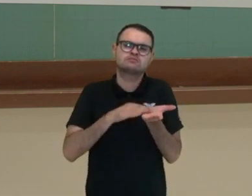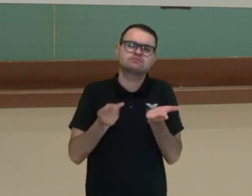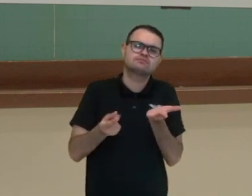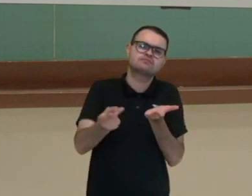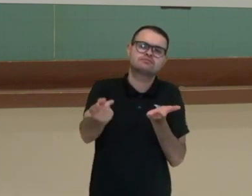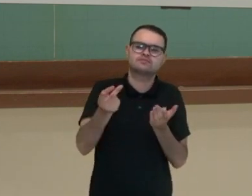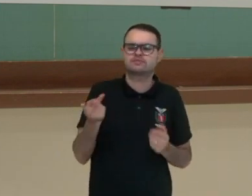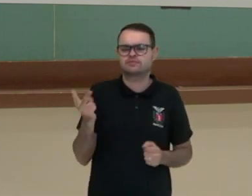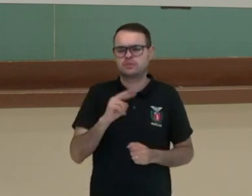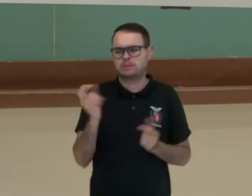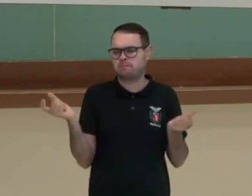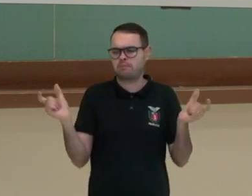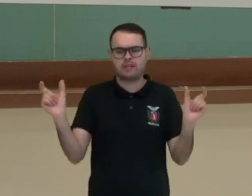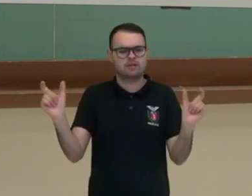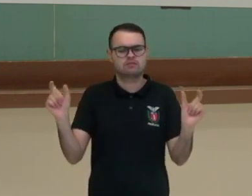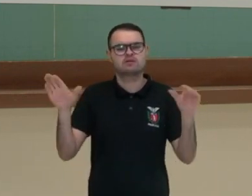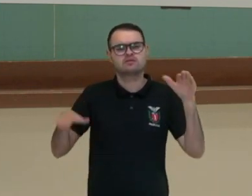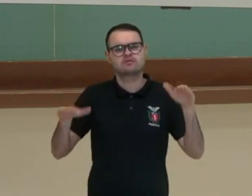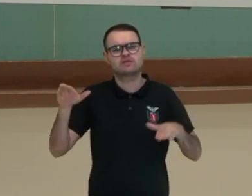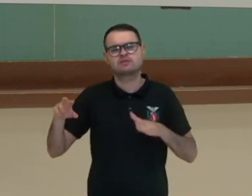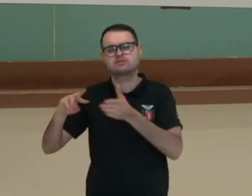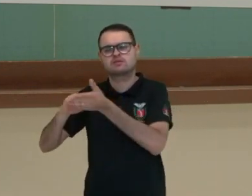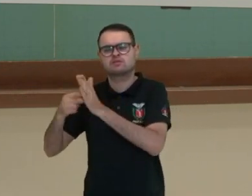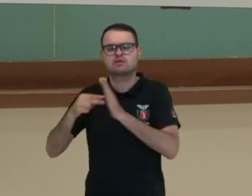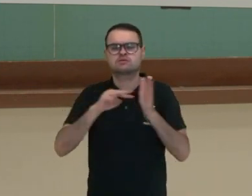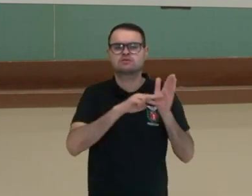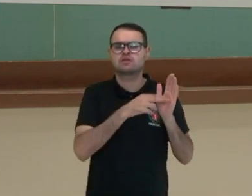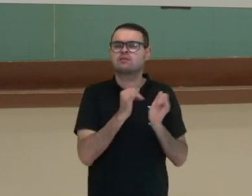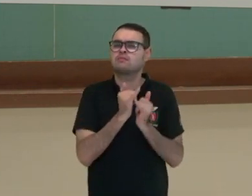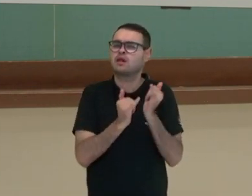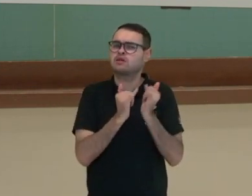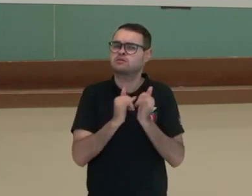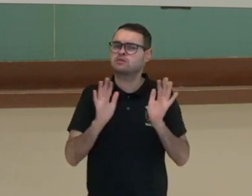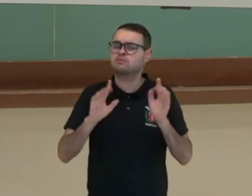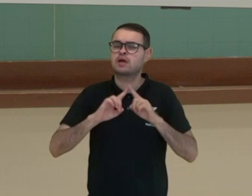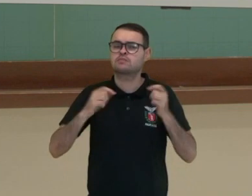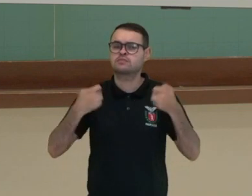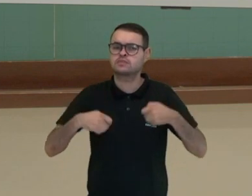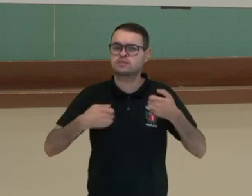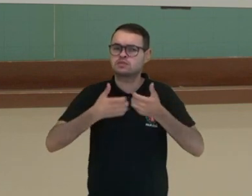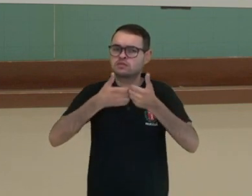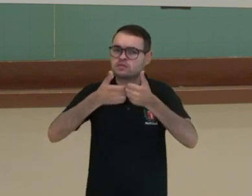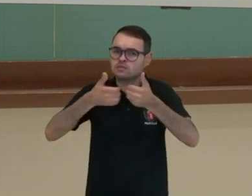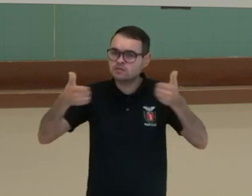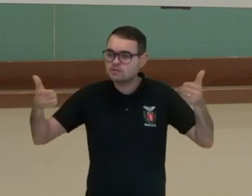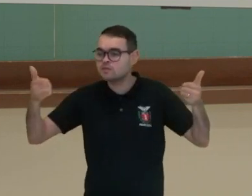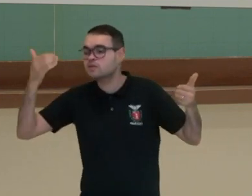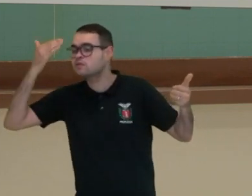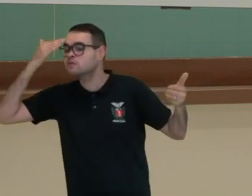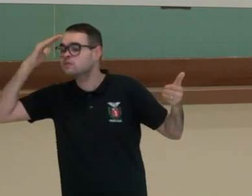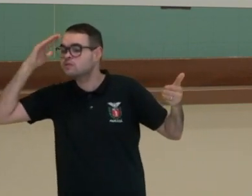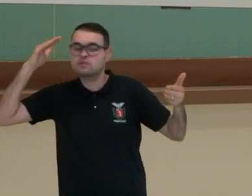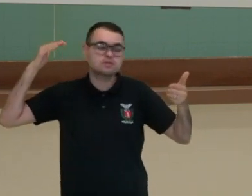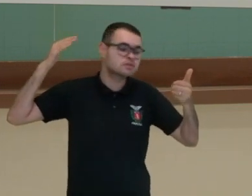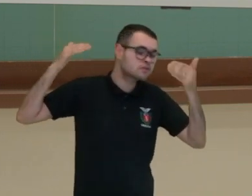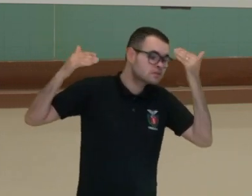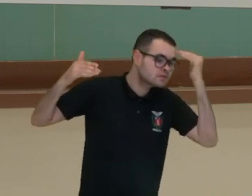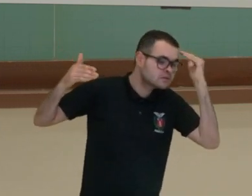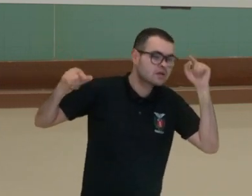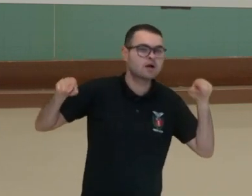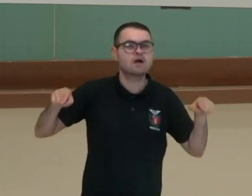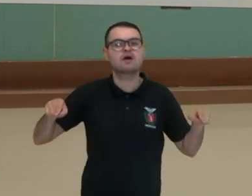palavras muitas vezes têm um significado muito próximo. Então a gente precisa, né, entender esse conceito